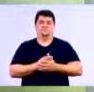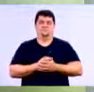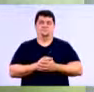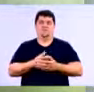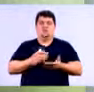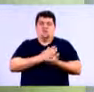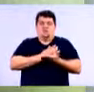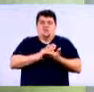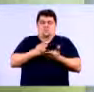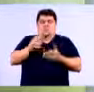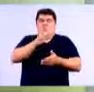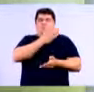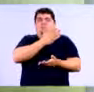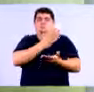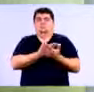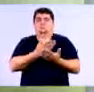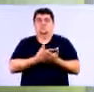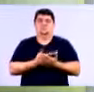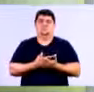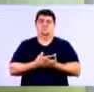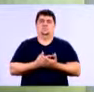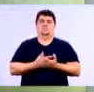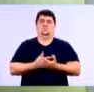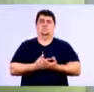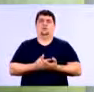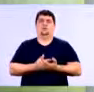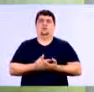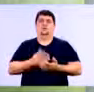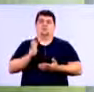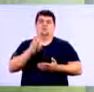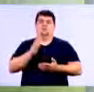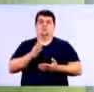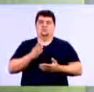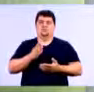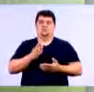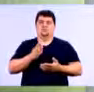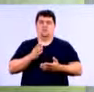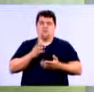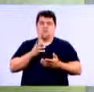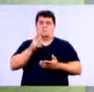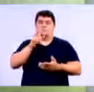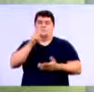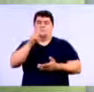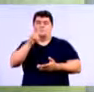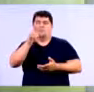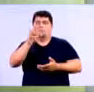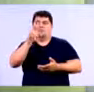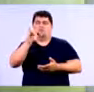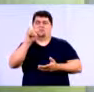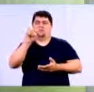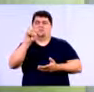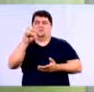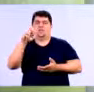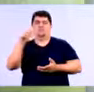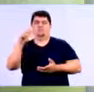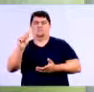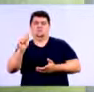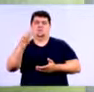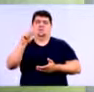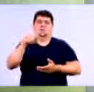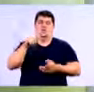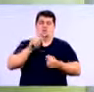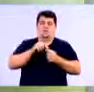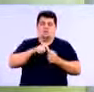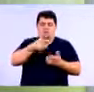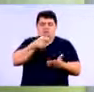aula, fundos ou, na verdade, o produto de previdência privada, que é um plano de previdência no qual você